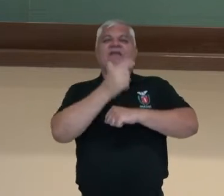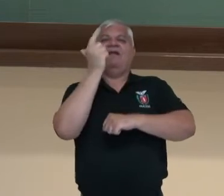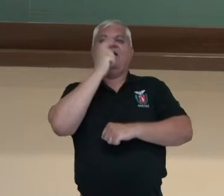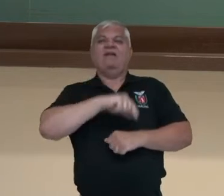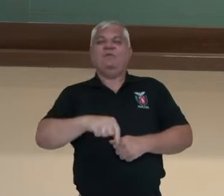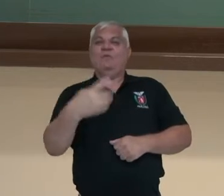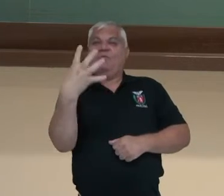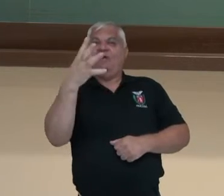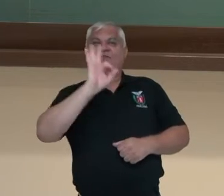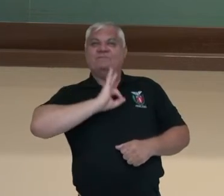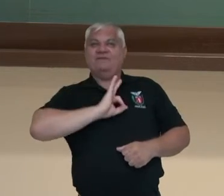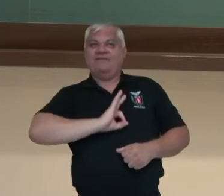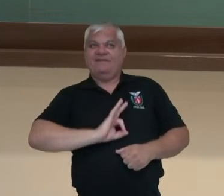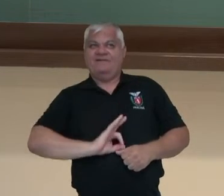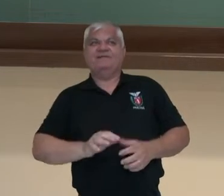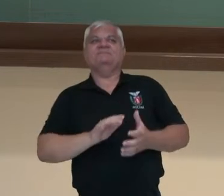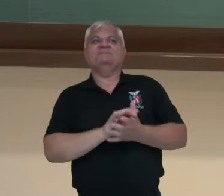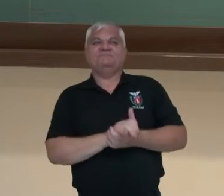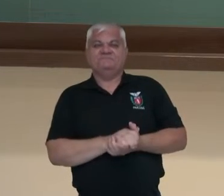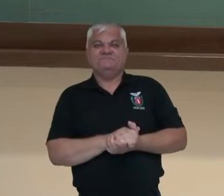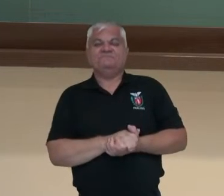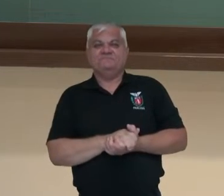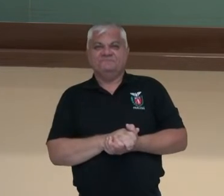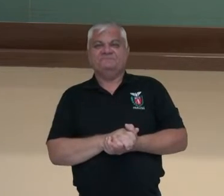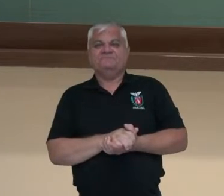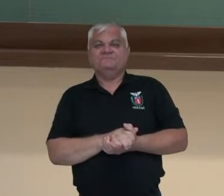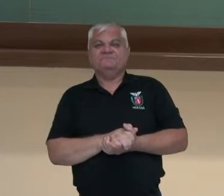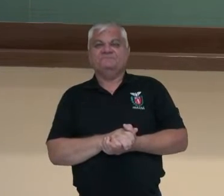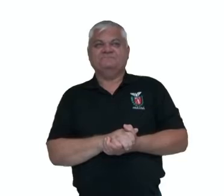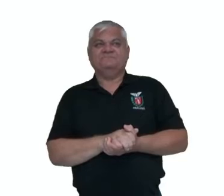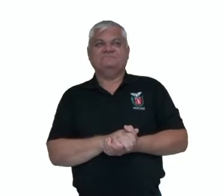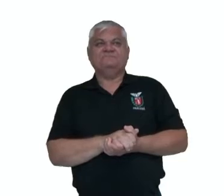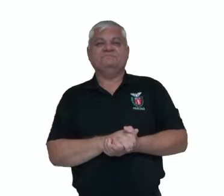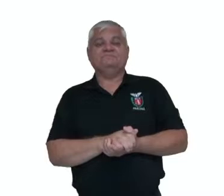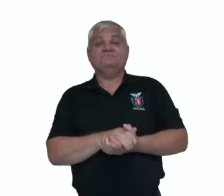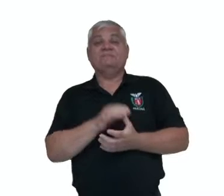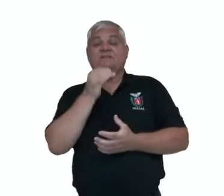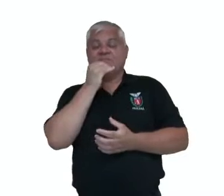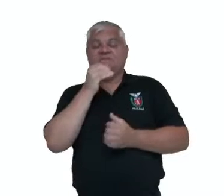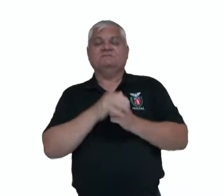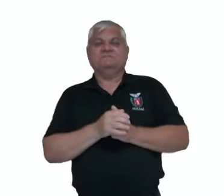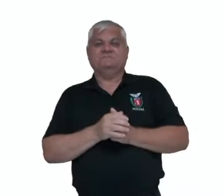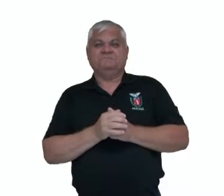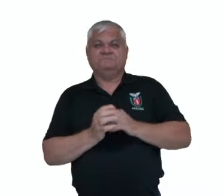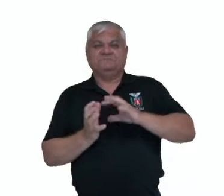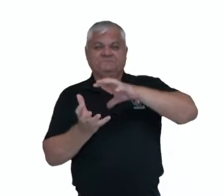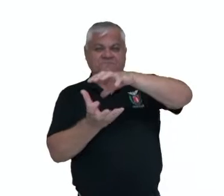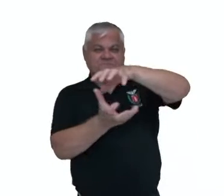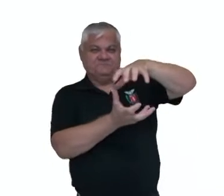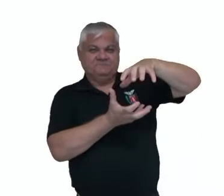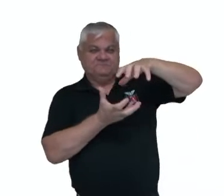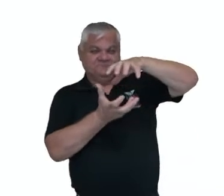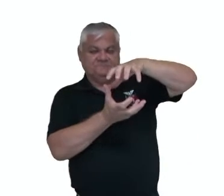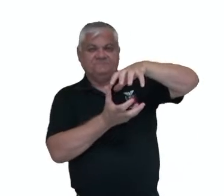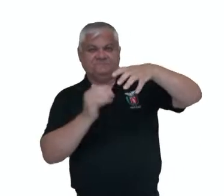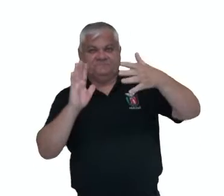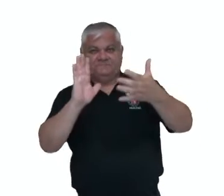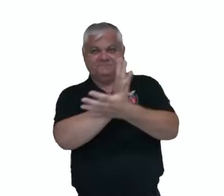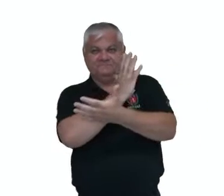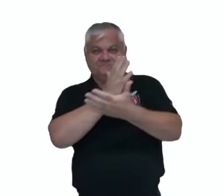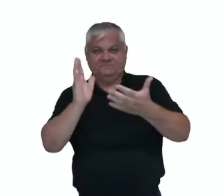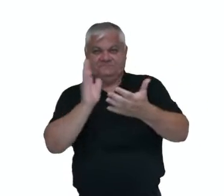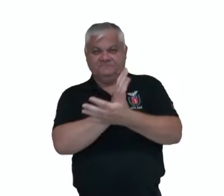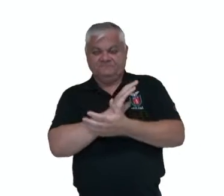Owens. Na Guerra Fria, após a Segunda Guerra Mundial, com a separação das grandes potências mundiais em dois blocos